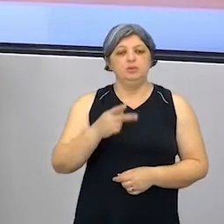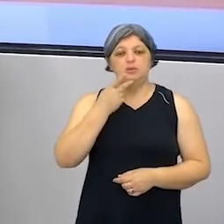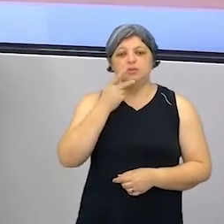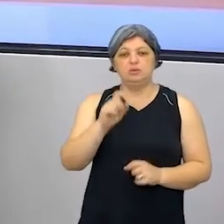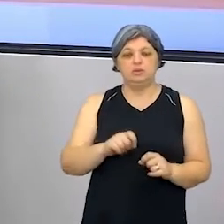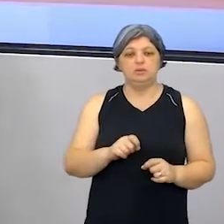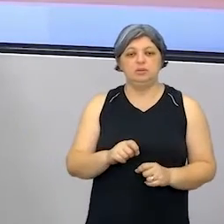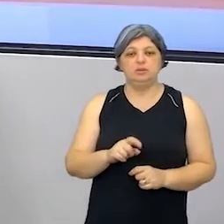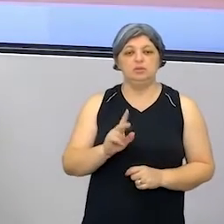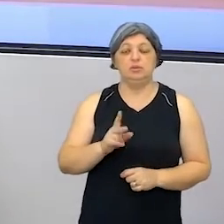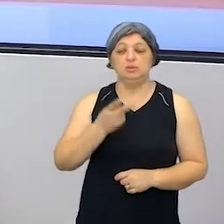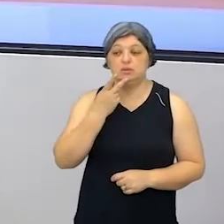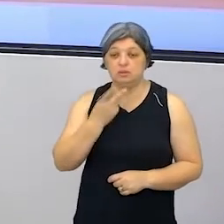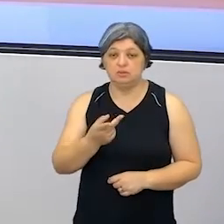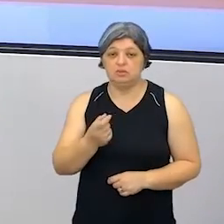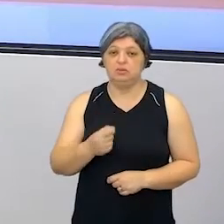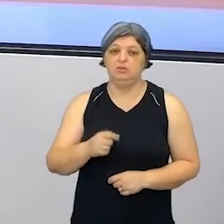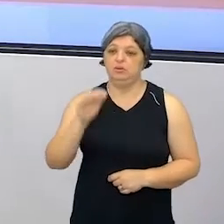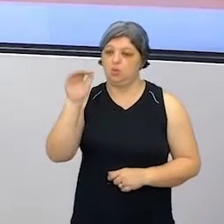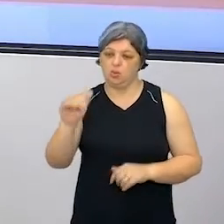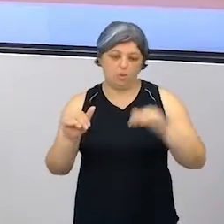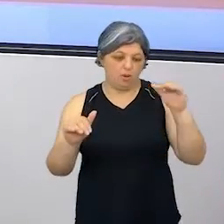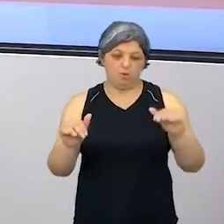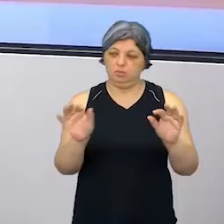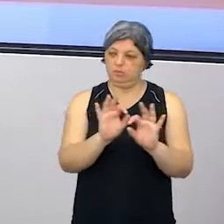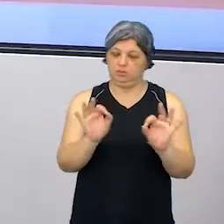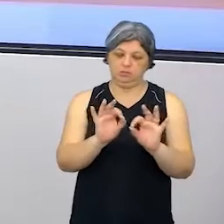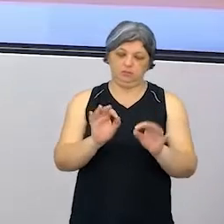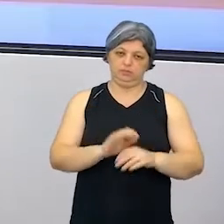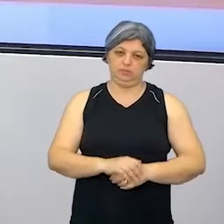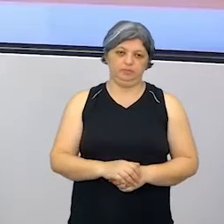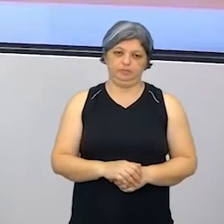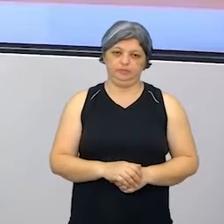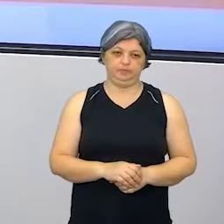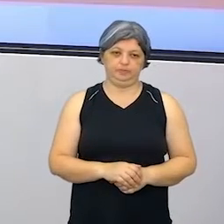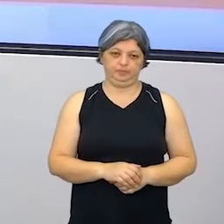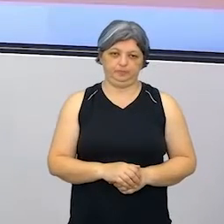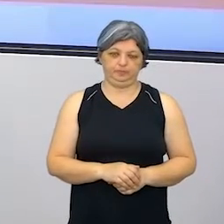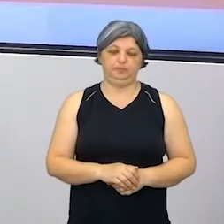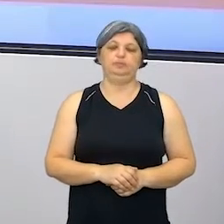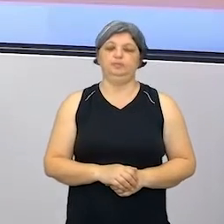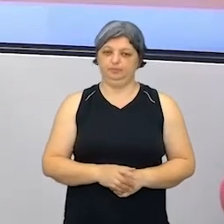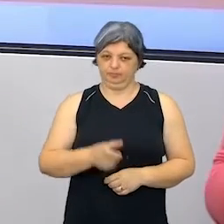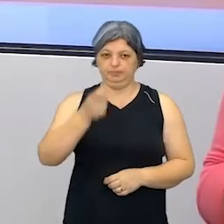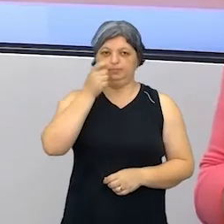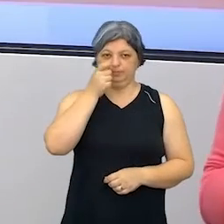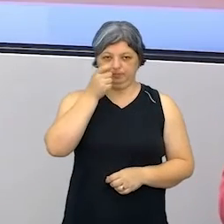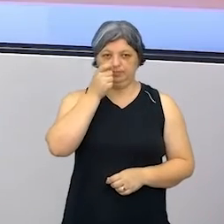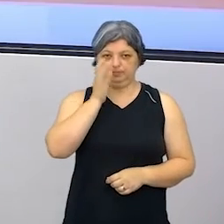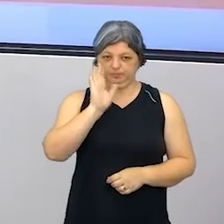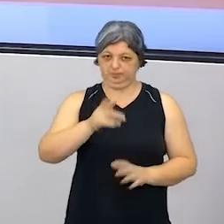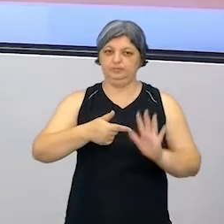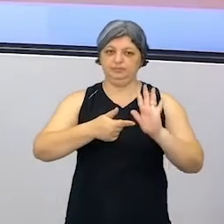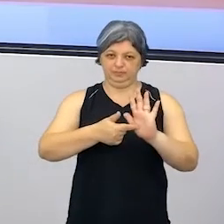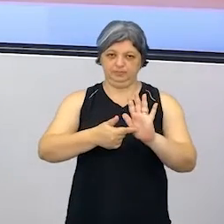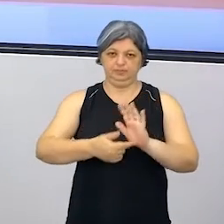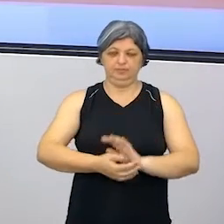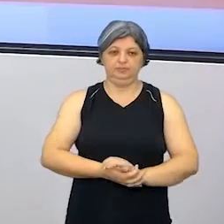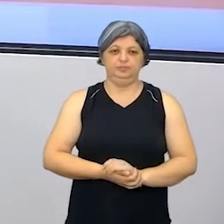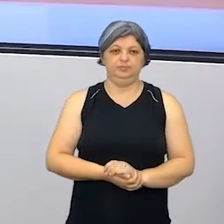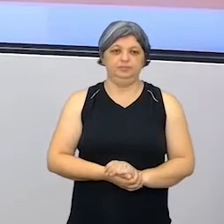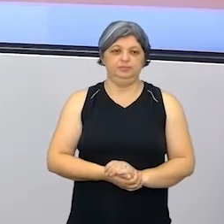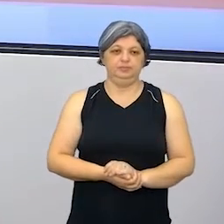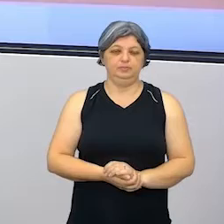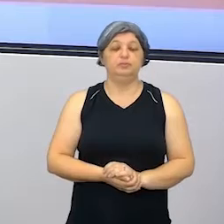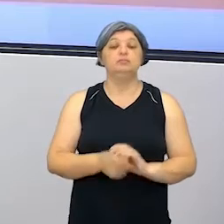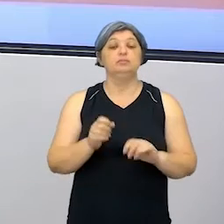Eu diria sem culpar o outro. Olha só que interessante que a professora já trouxe. O